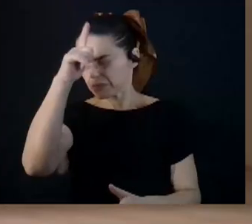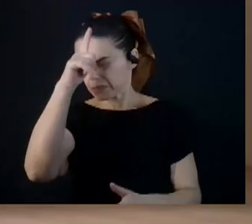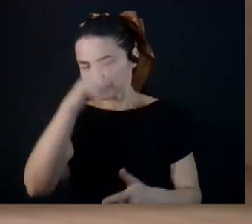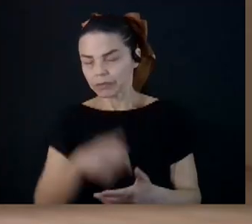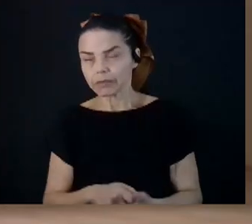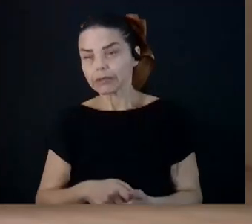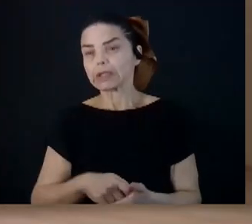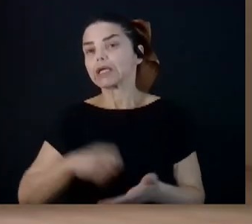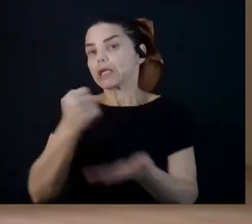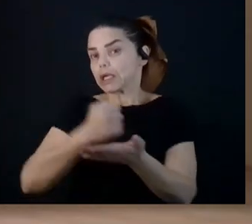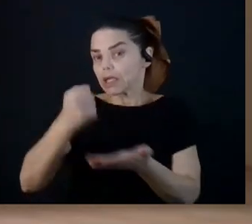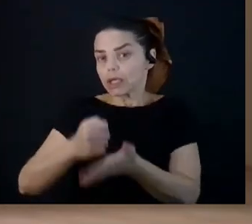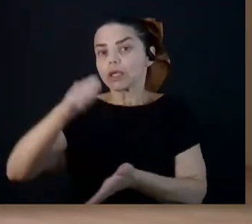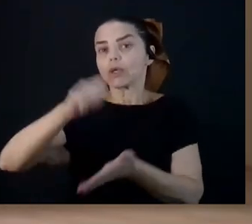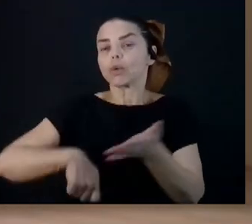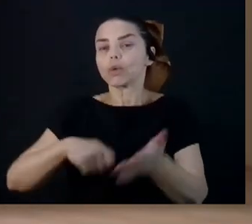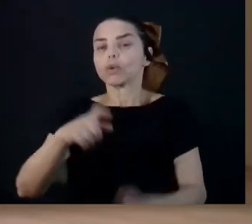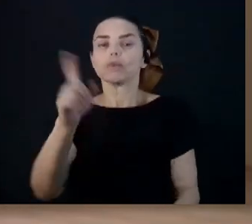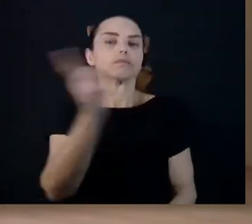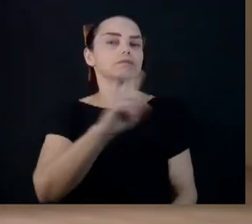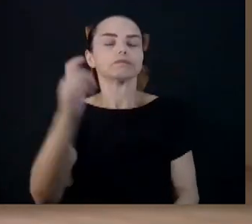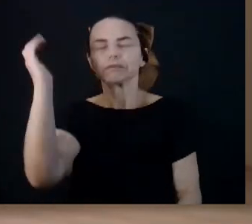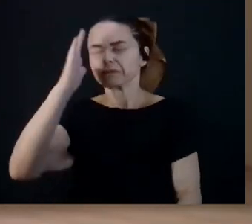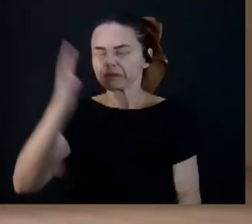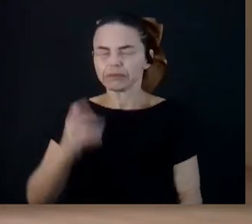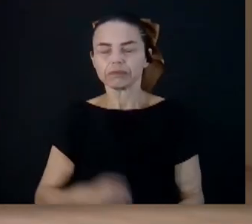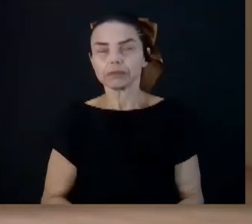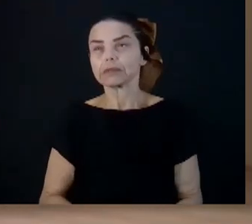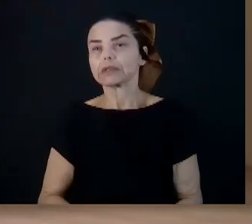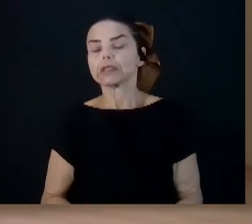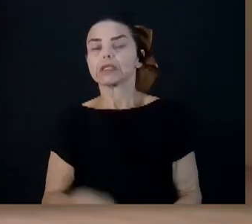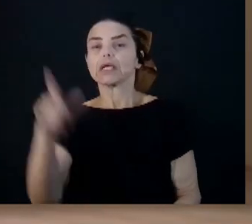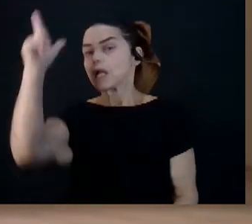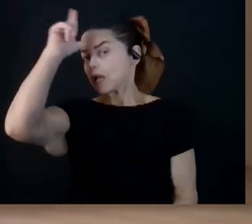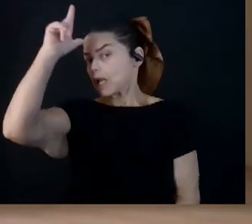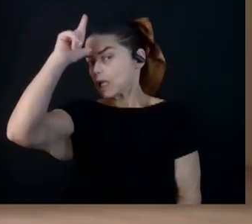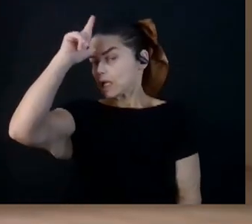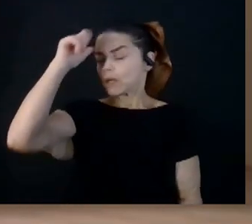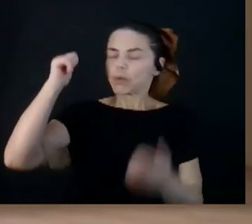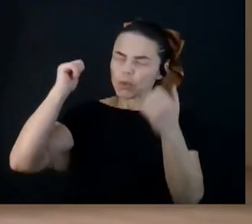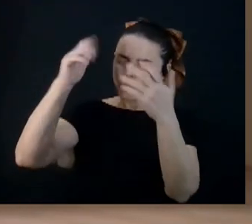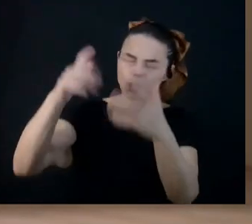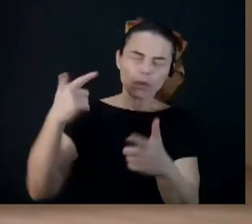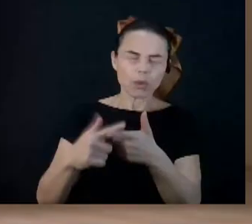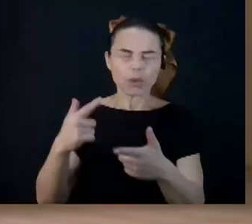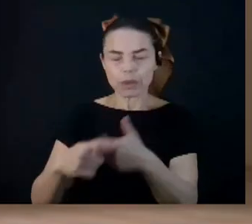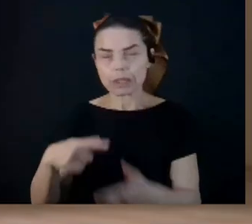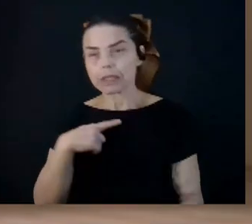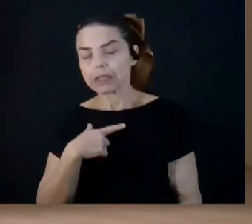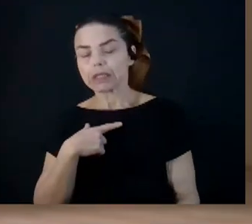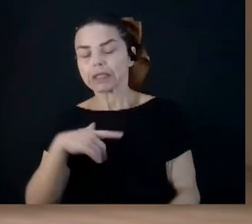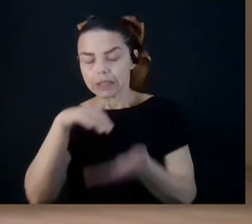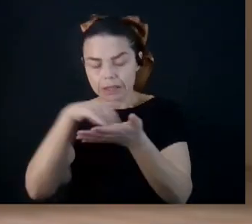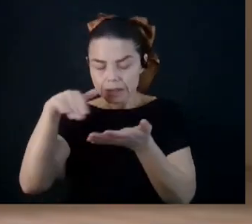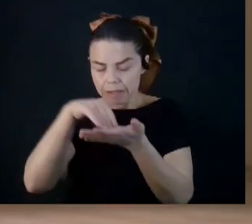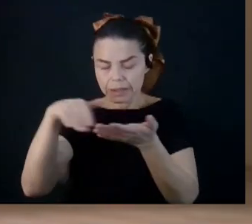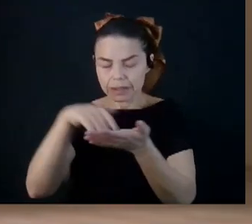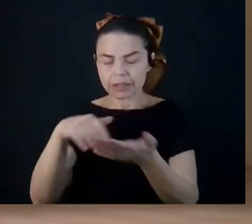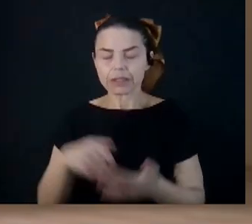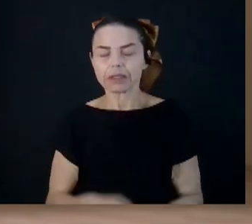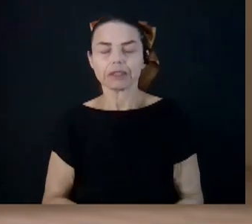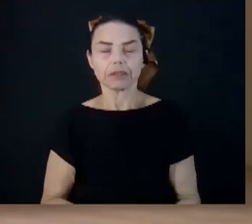contratos não aqui no Brasil, eles assinaram lá na Alemanha. Porque havia um escritório aqui do Visconde de